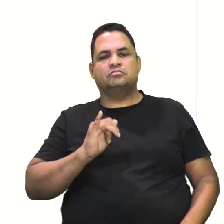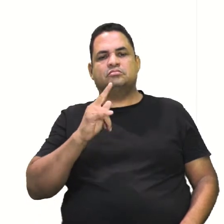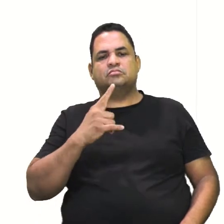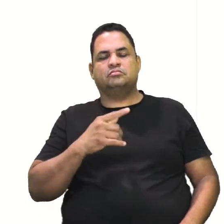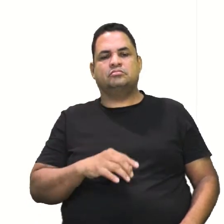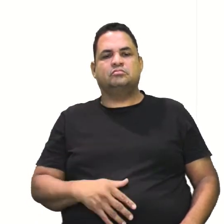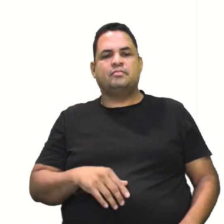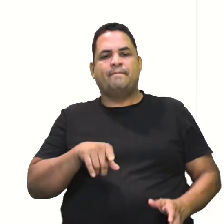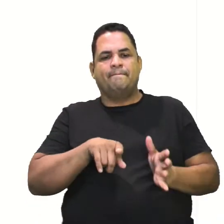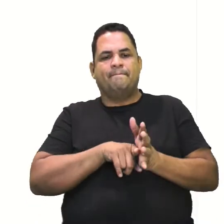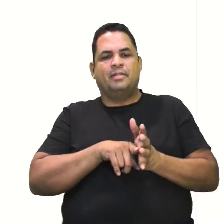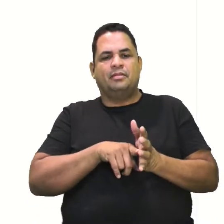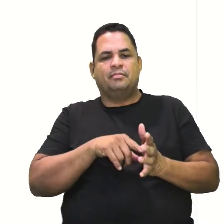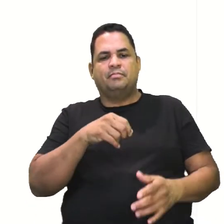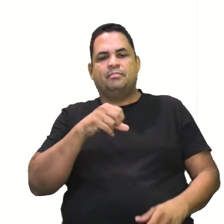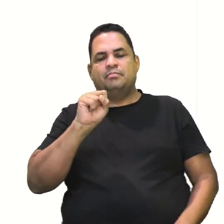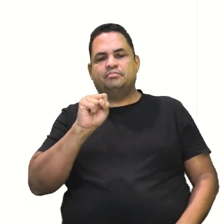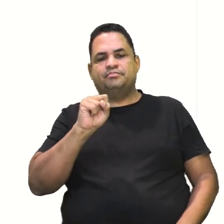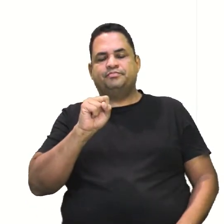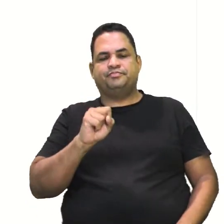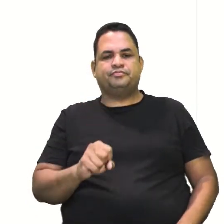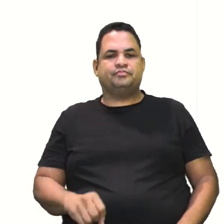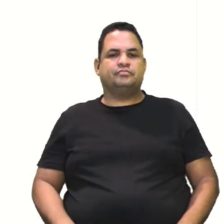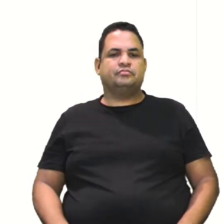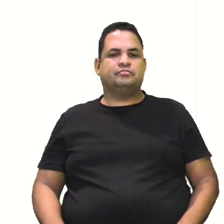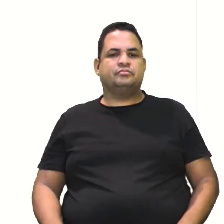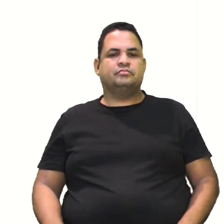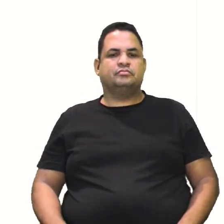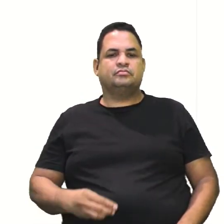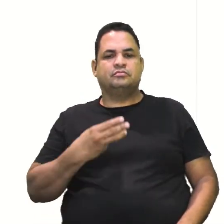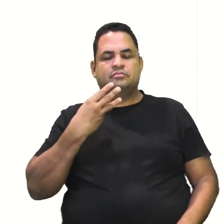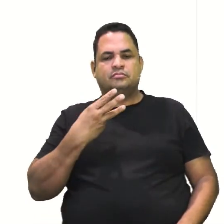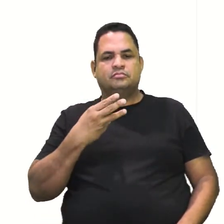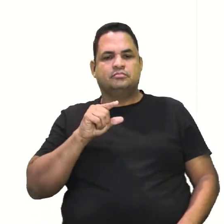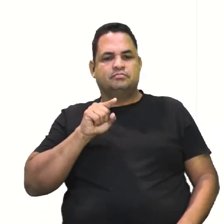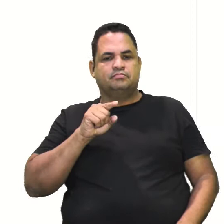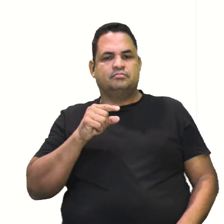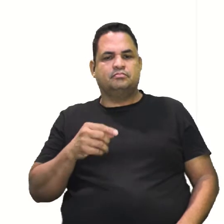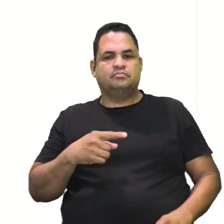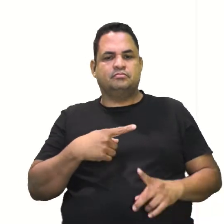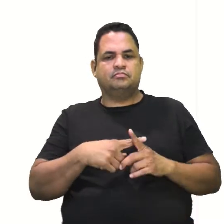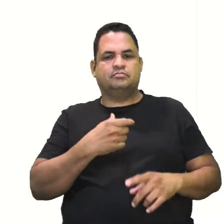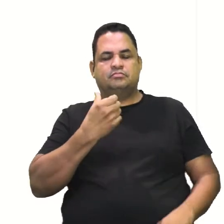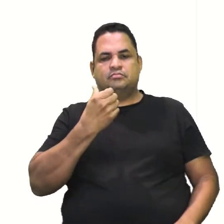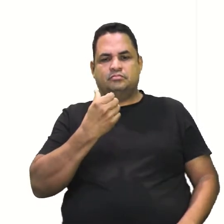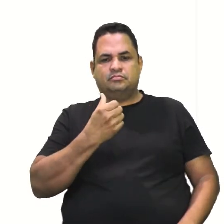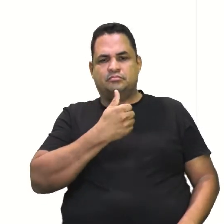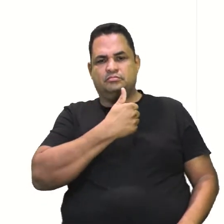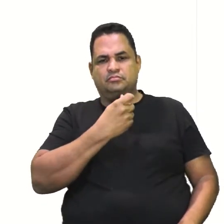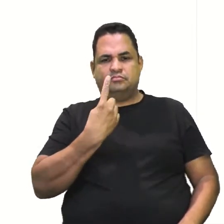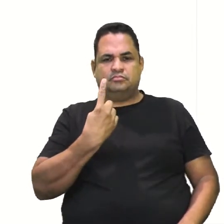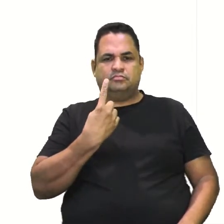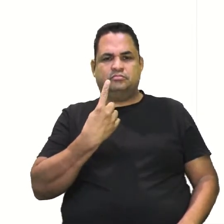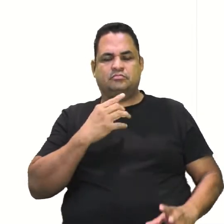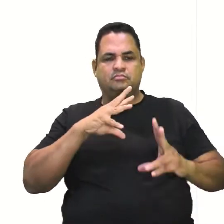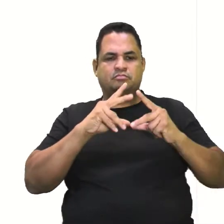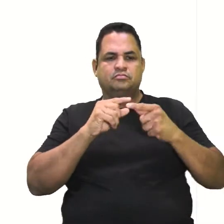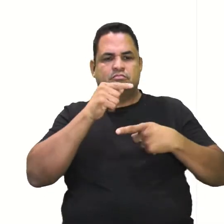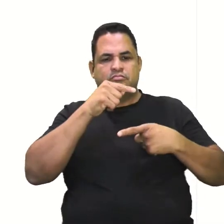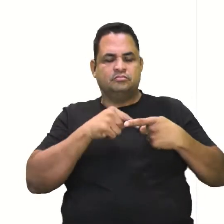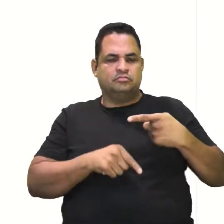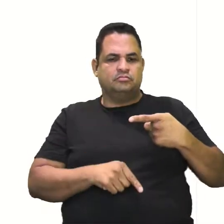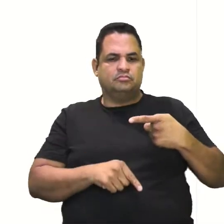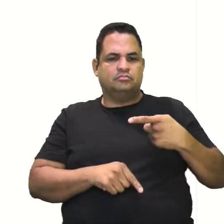do ponto. O B é menos 8. Menos 8, o y do ponto é 3. Beleza? Mais o C, que é 1. Tudo isso